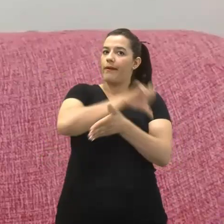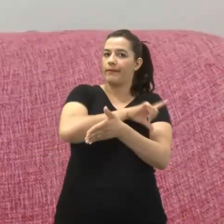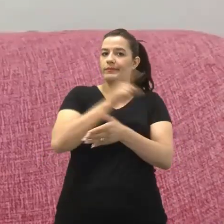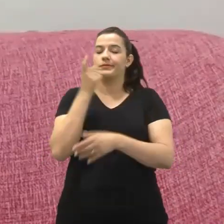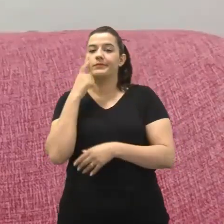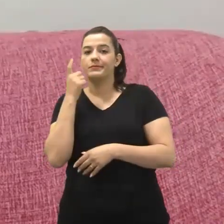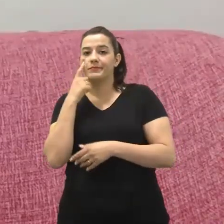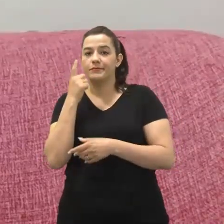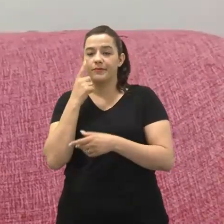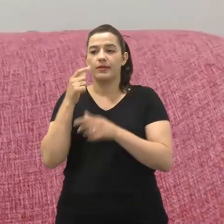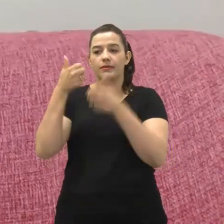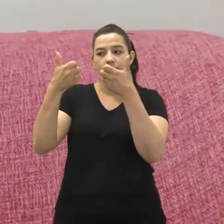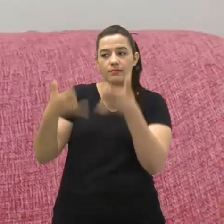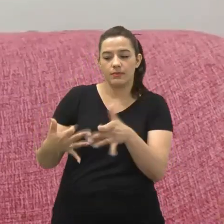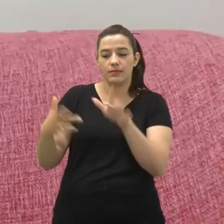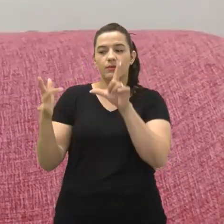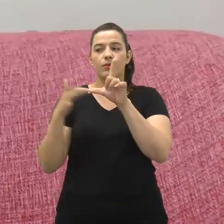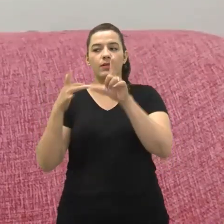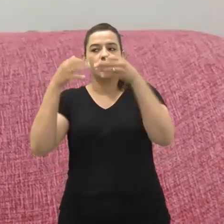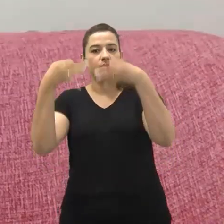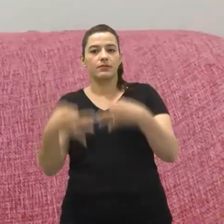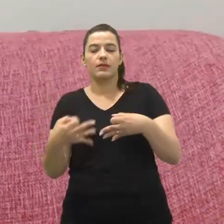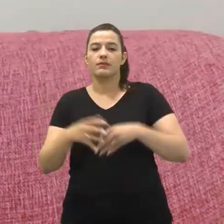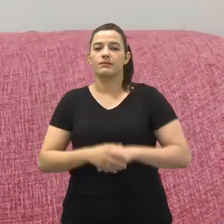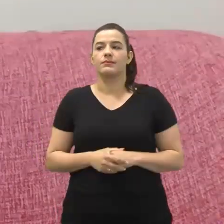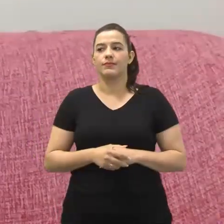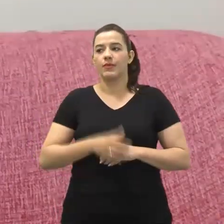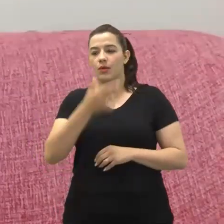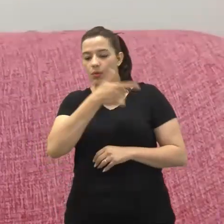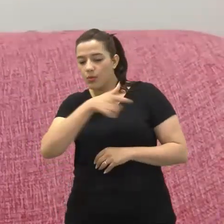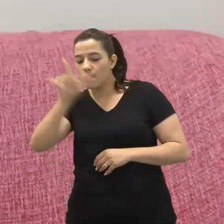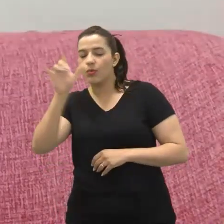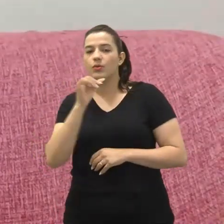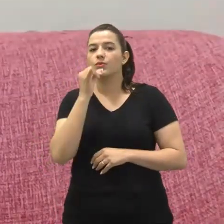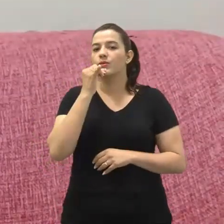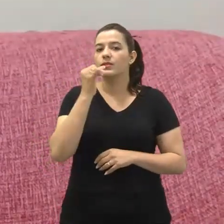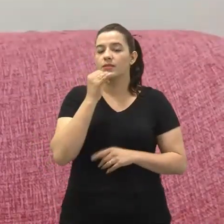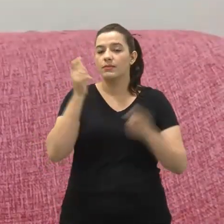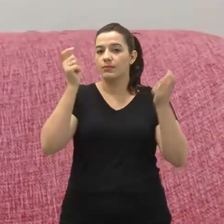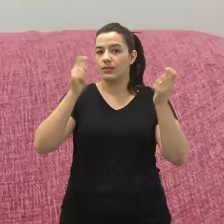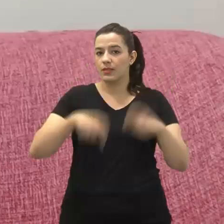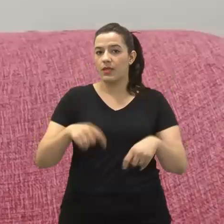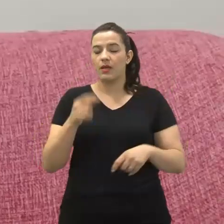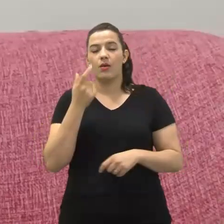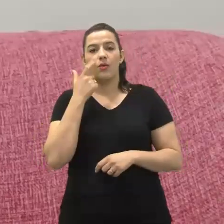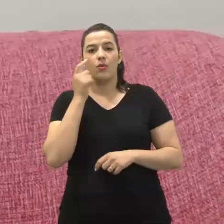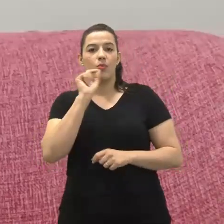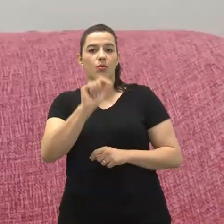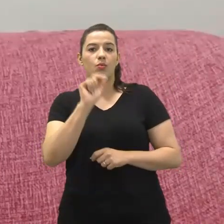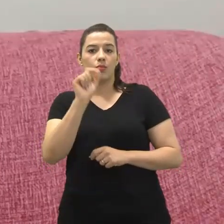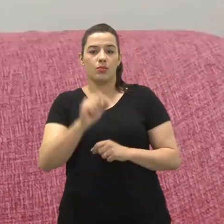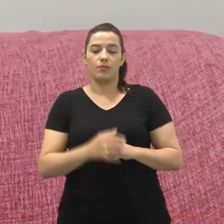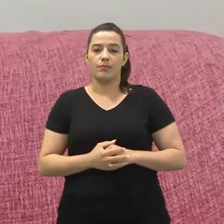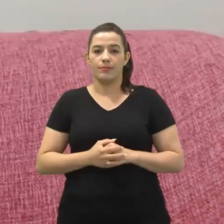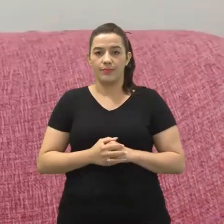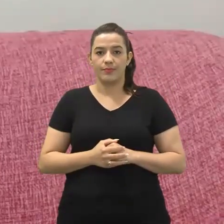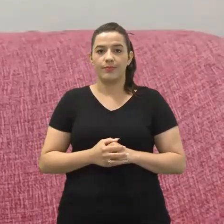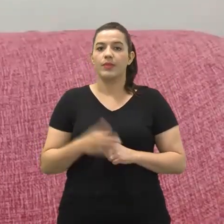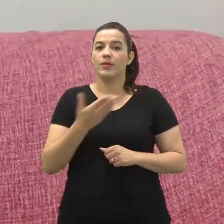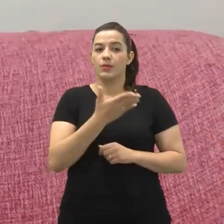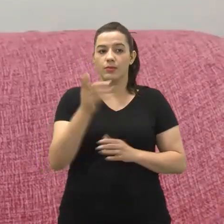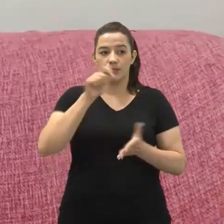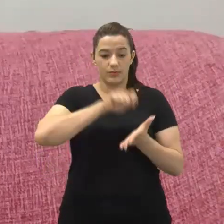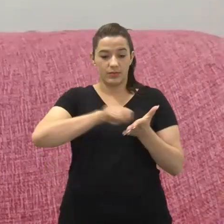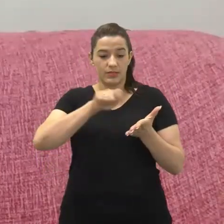inserir algum link naquele ambiente outro exemplo que a gente pode dar por aqui é por exemplo quando você